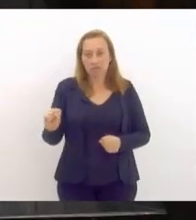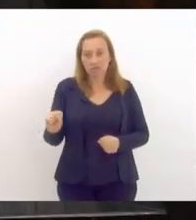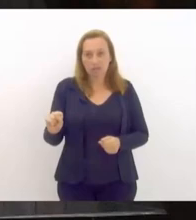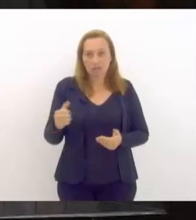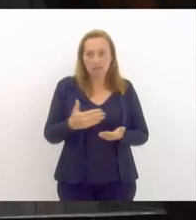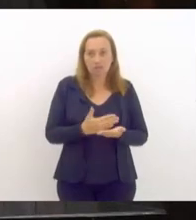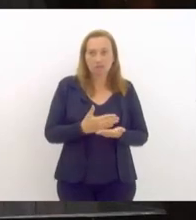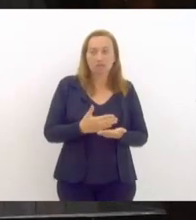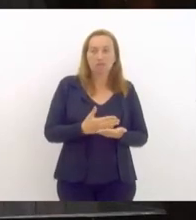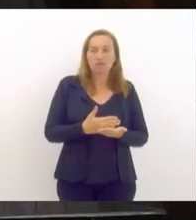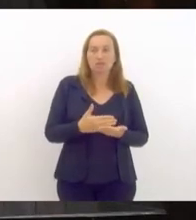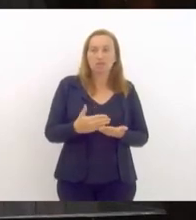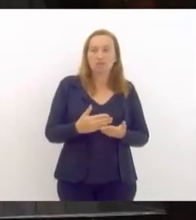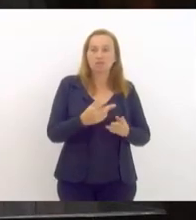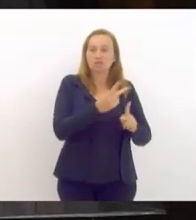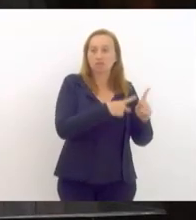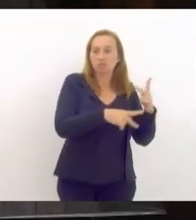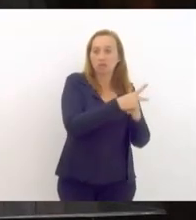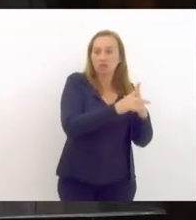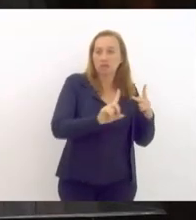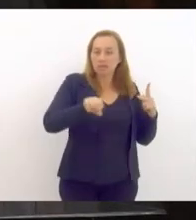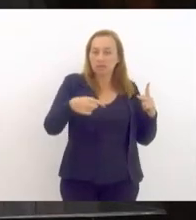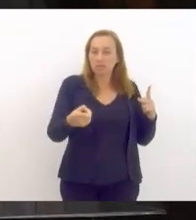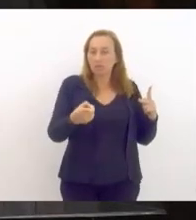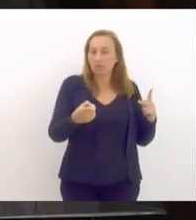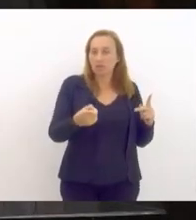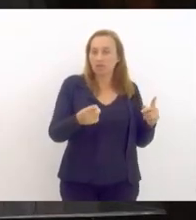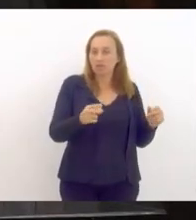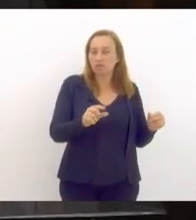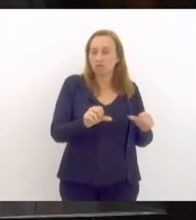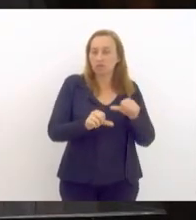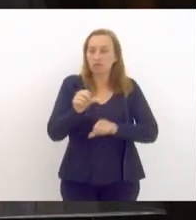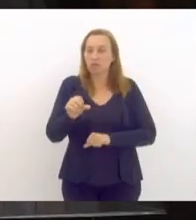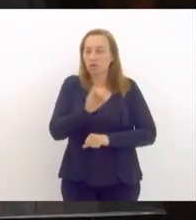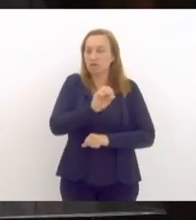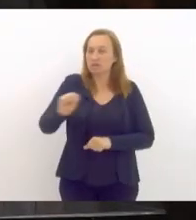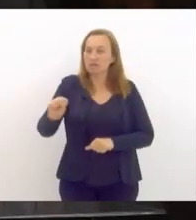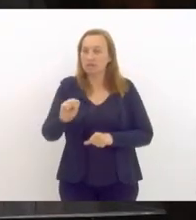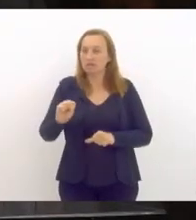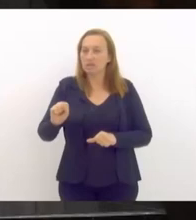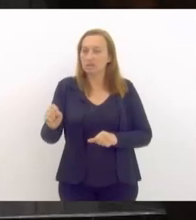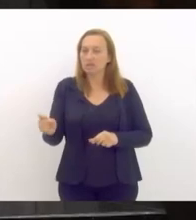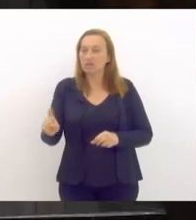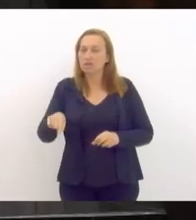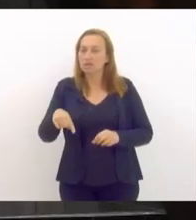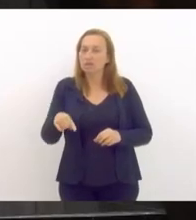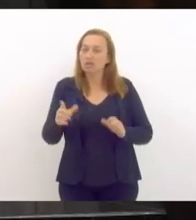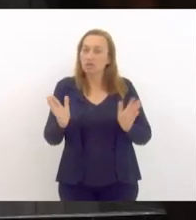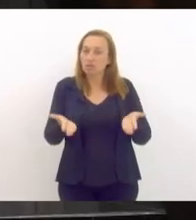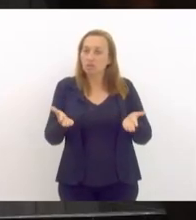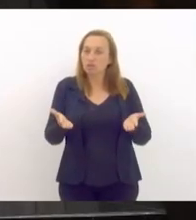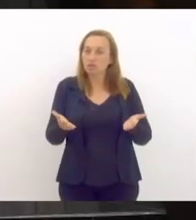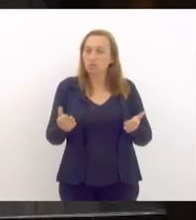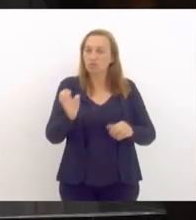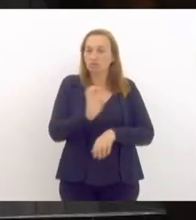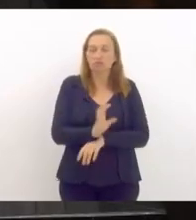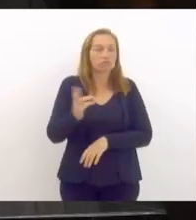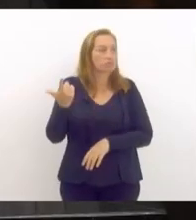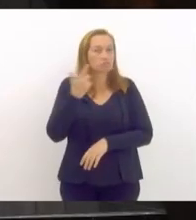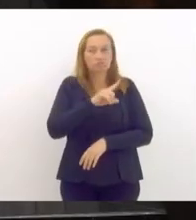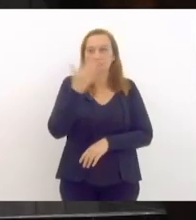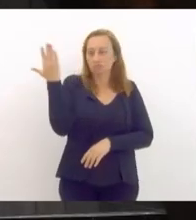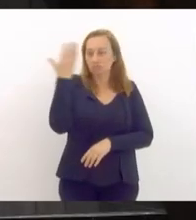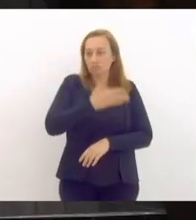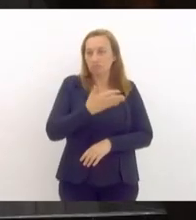começou sendo depositado no rio previdência depois foi para o INSS voltou e hoje o estado não consegue provar que fez